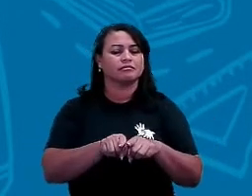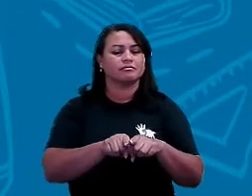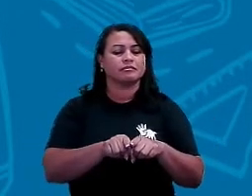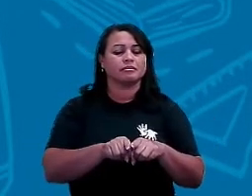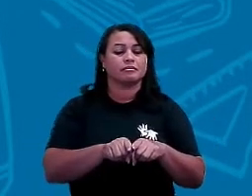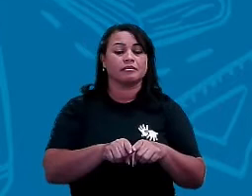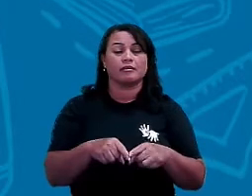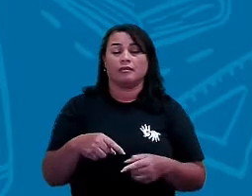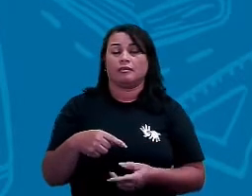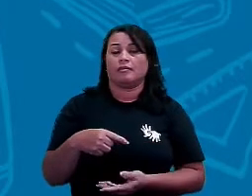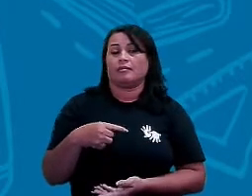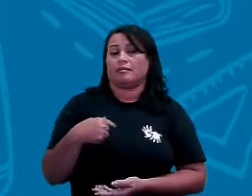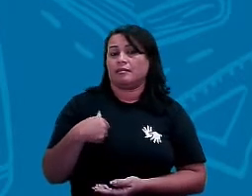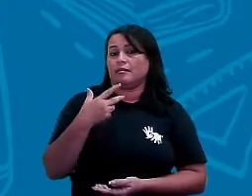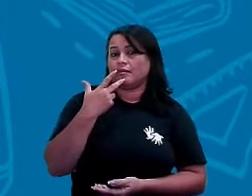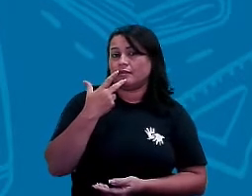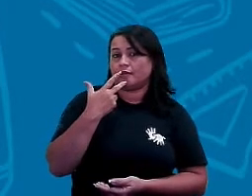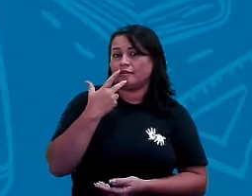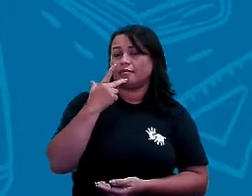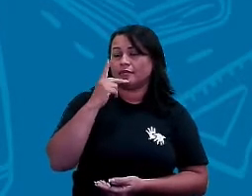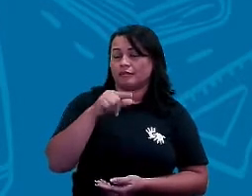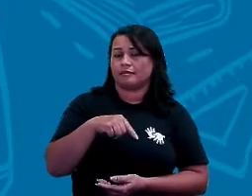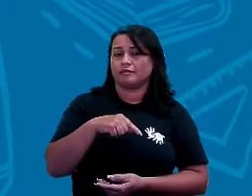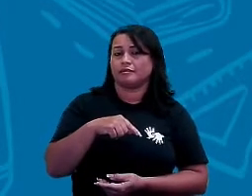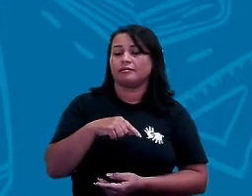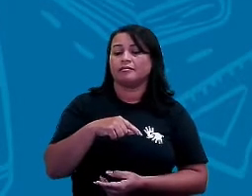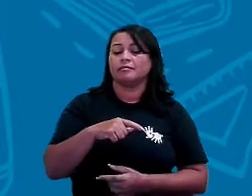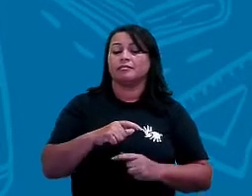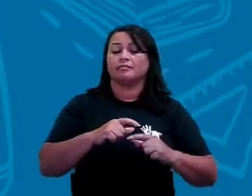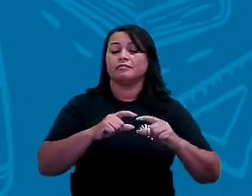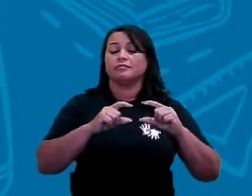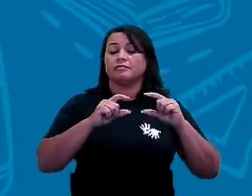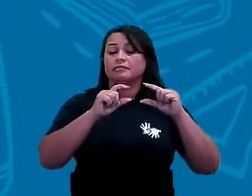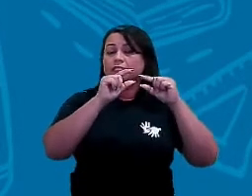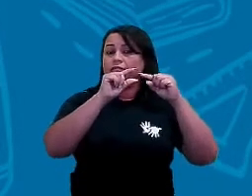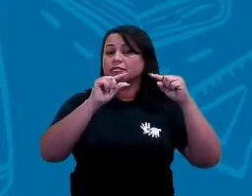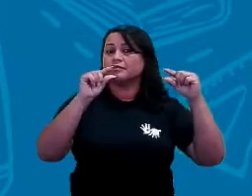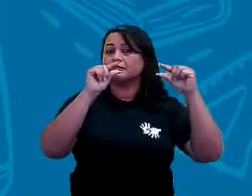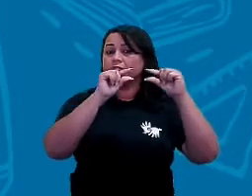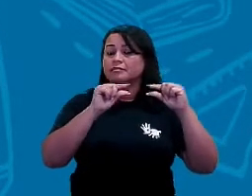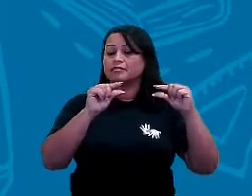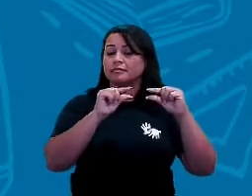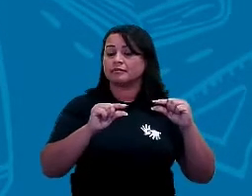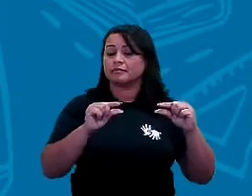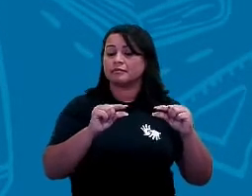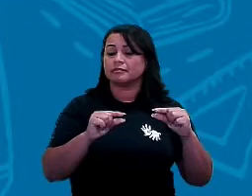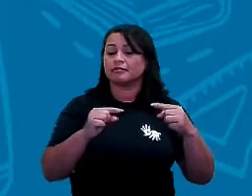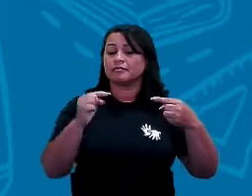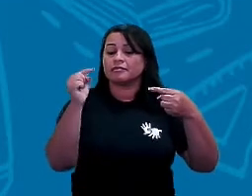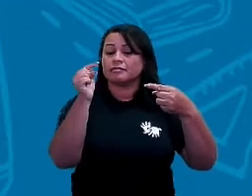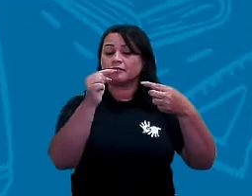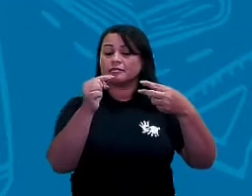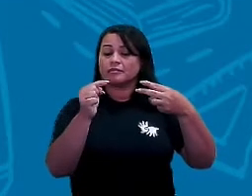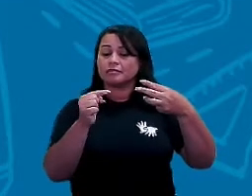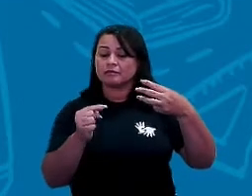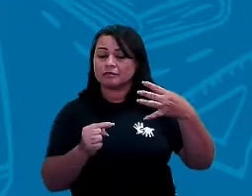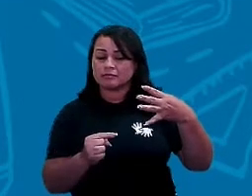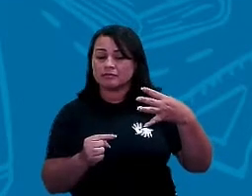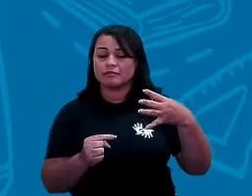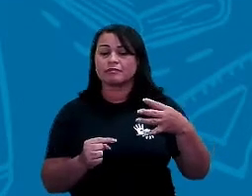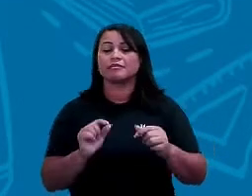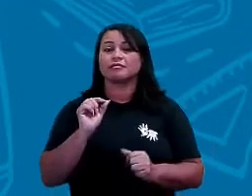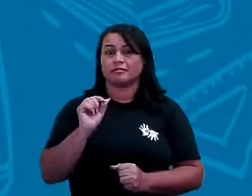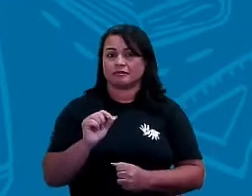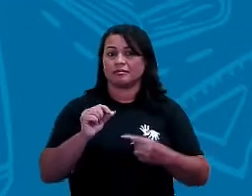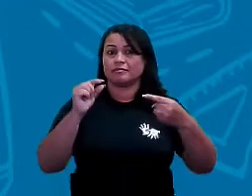eu chamo de estrofe cada linha dessa do hino, tá certo? E versos é esses